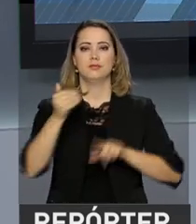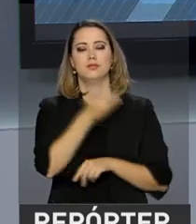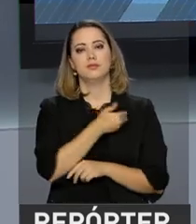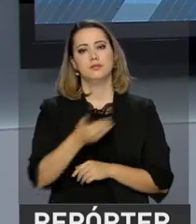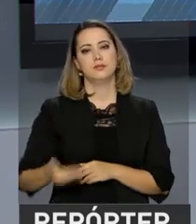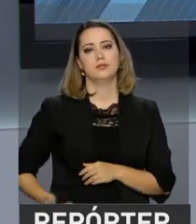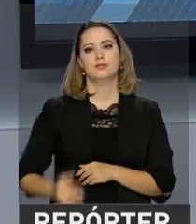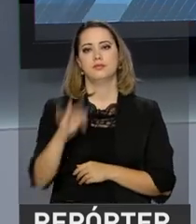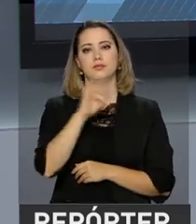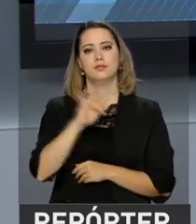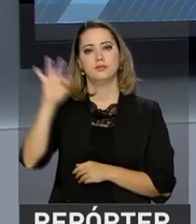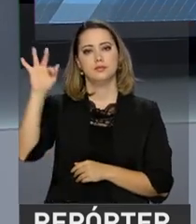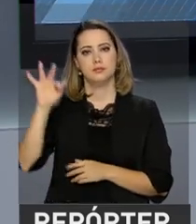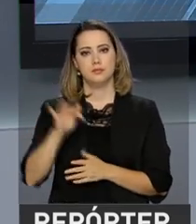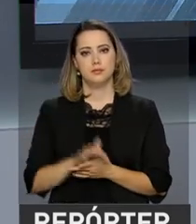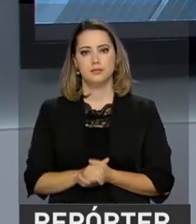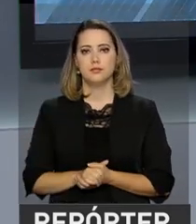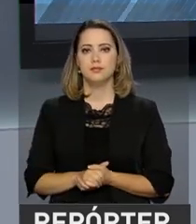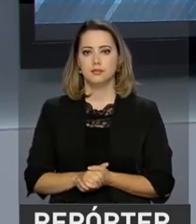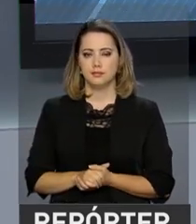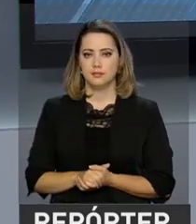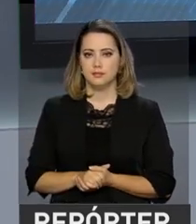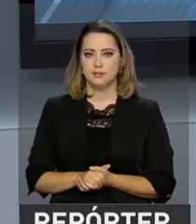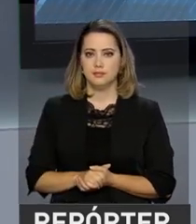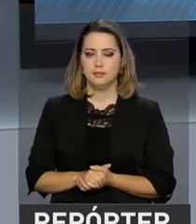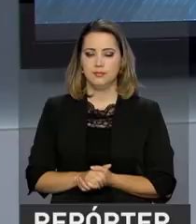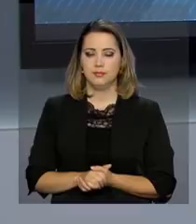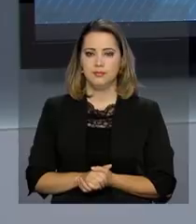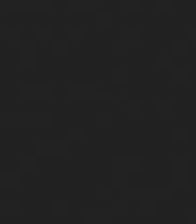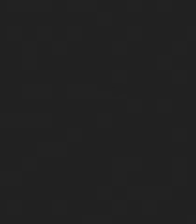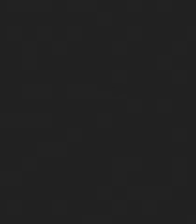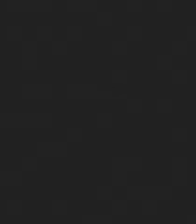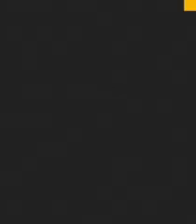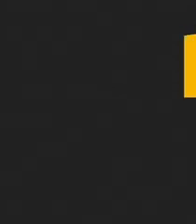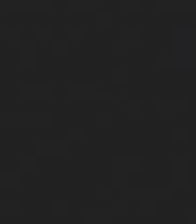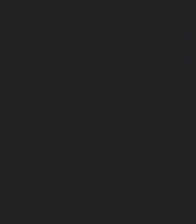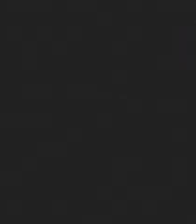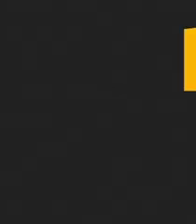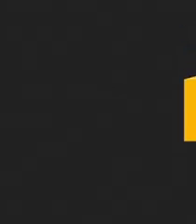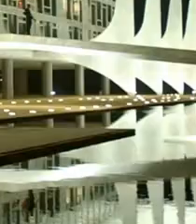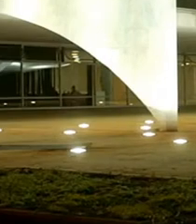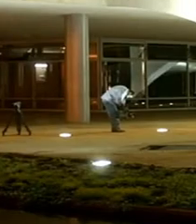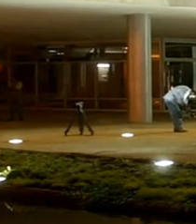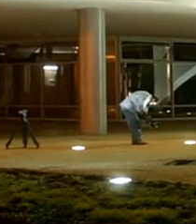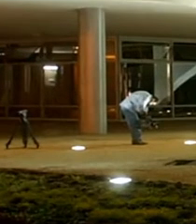com a gente aqui na NBR, a TV do Governo Federal.